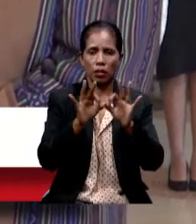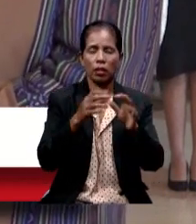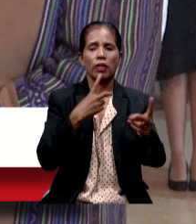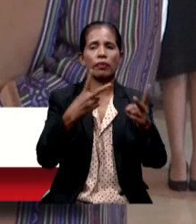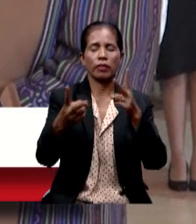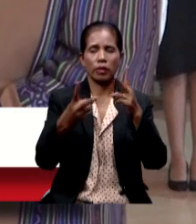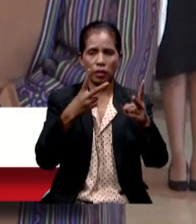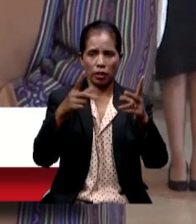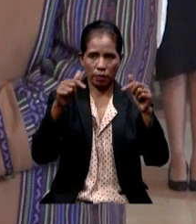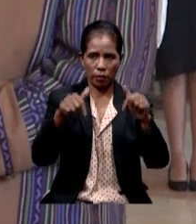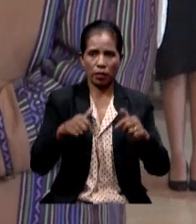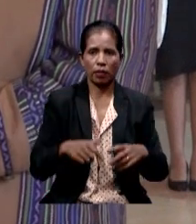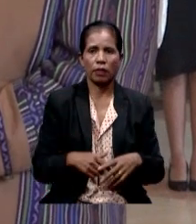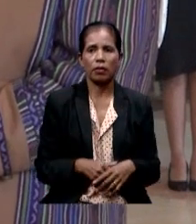visita,